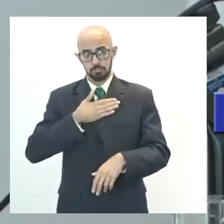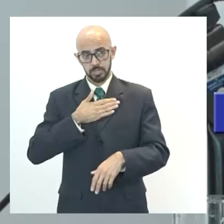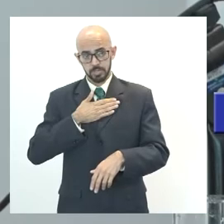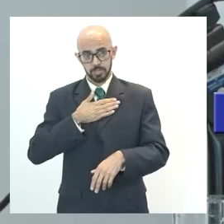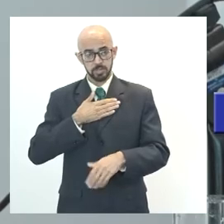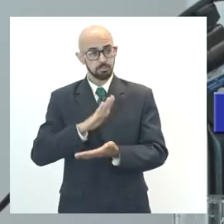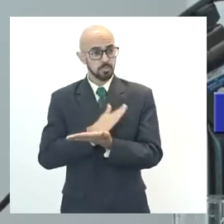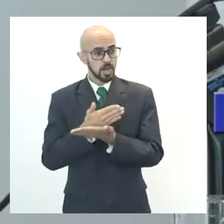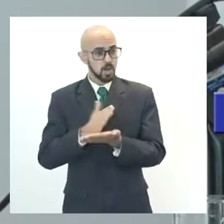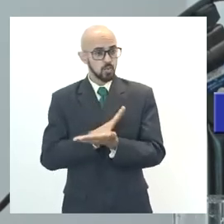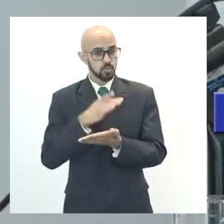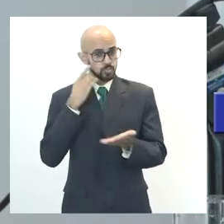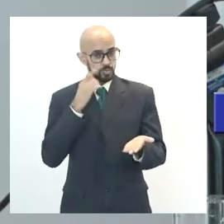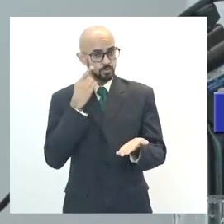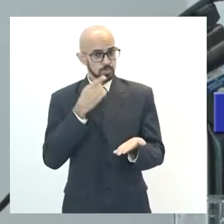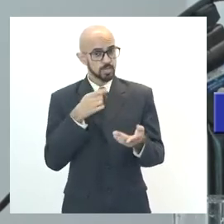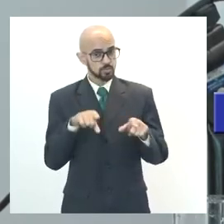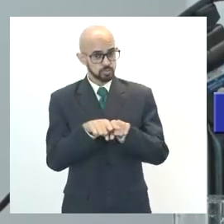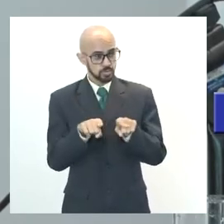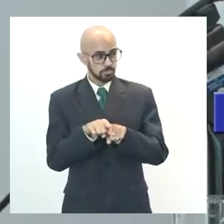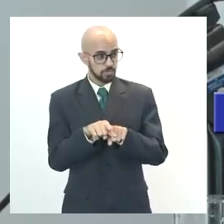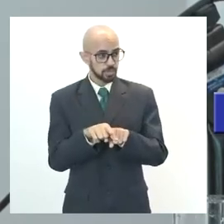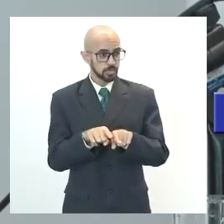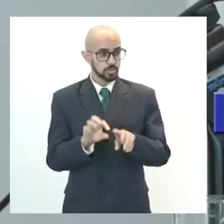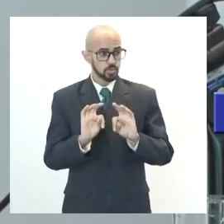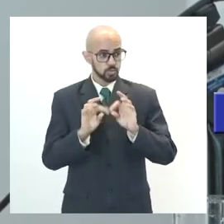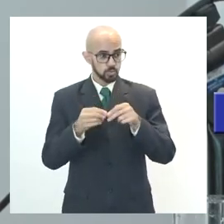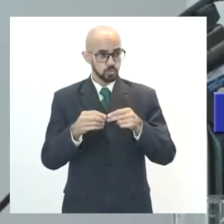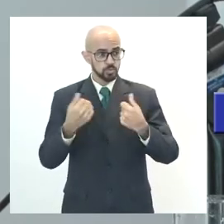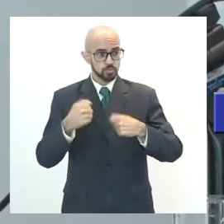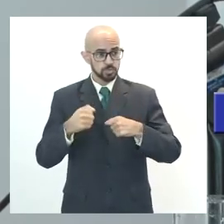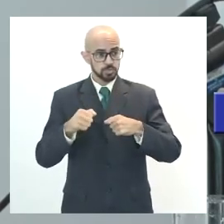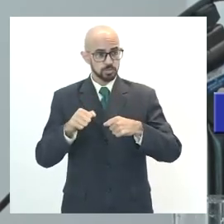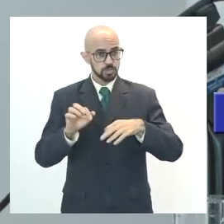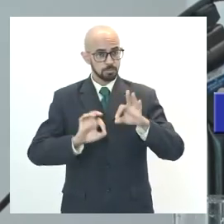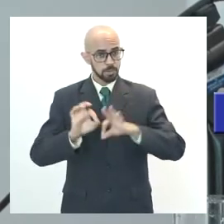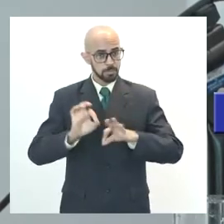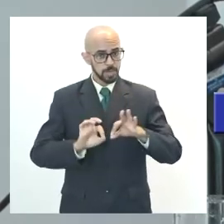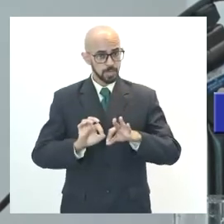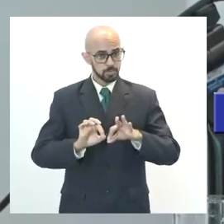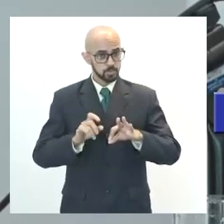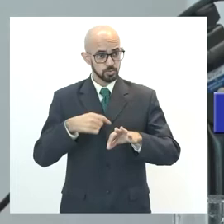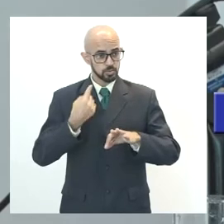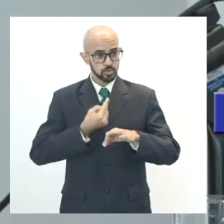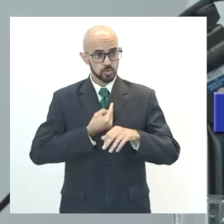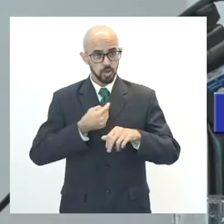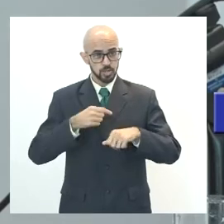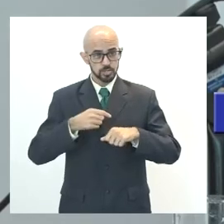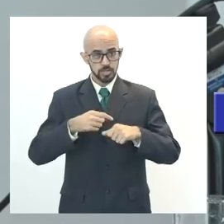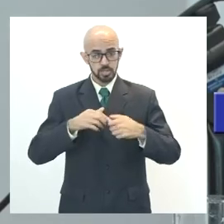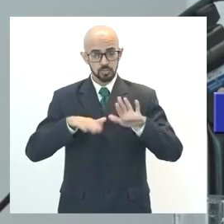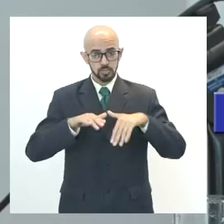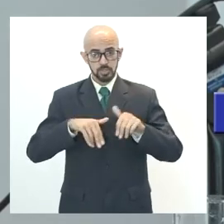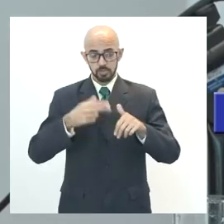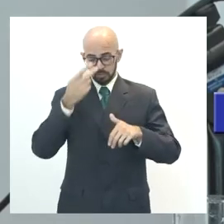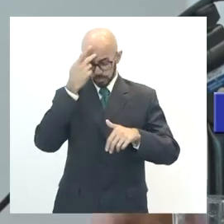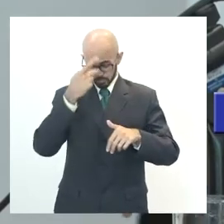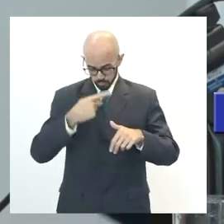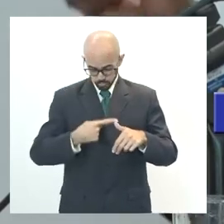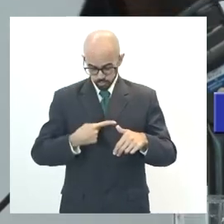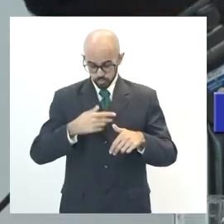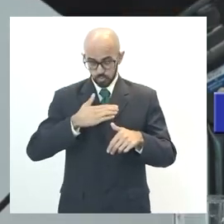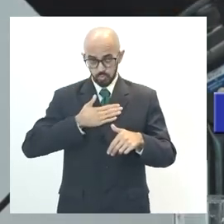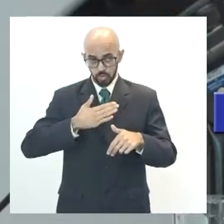também estou usando Devíamos estar preparado para isso mas nós servidores públicos só olhando o nosso umbigo não olhamos